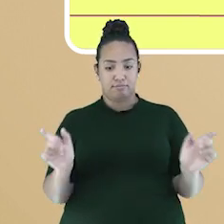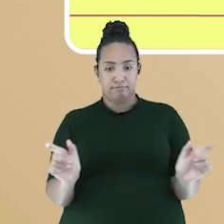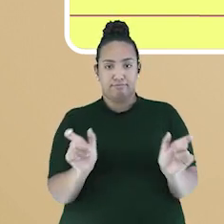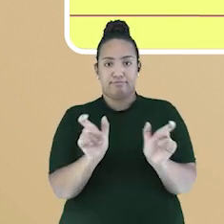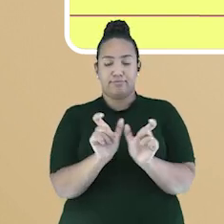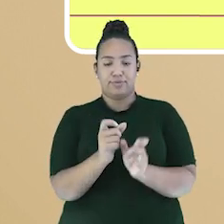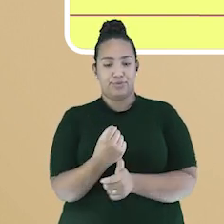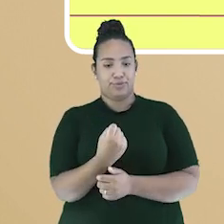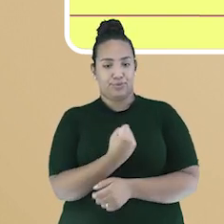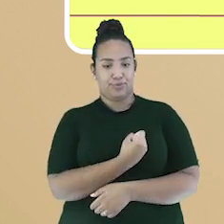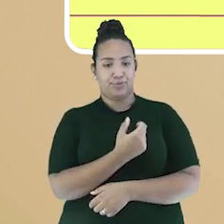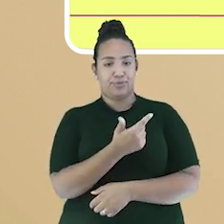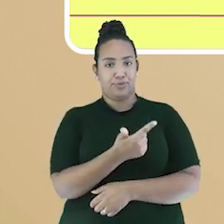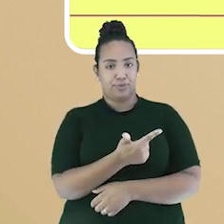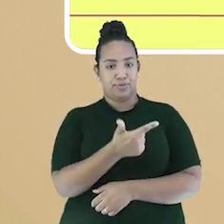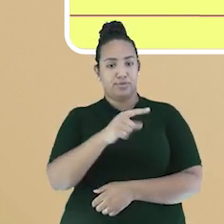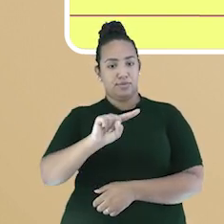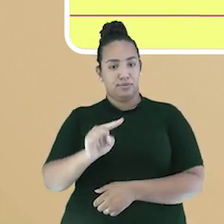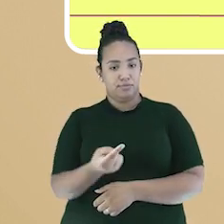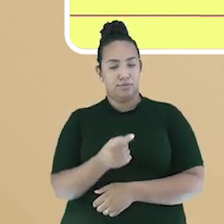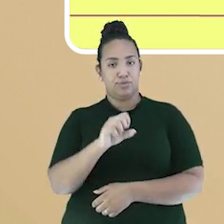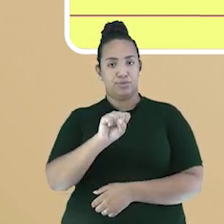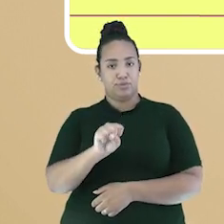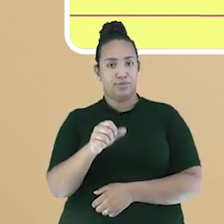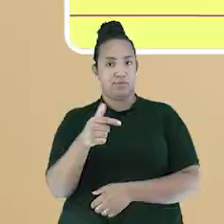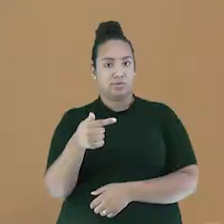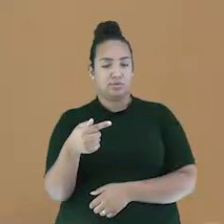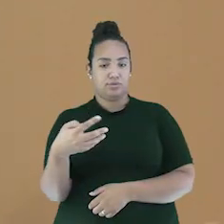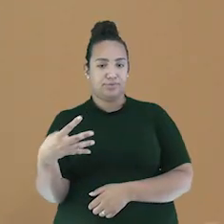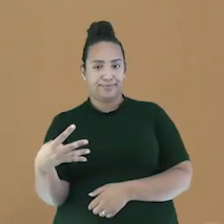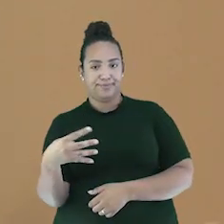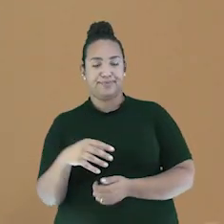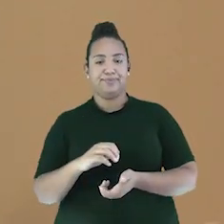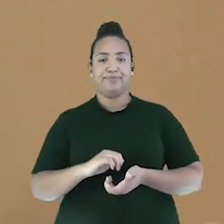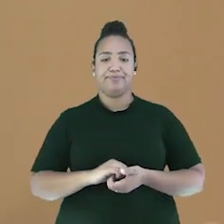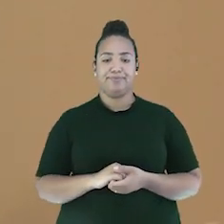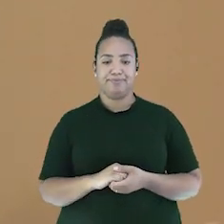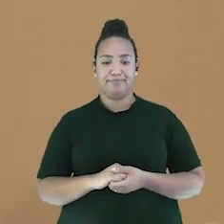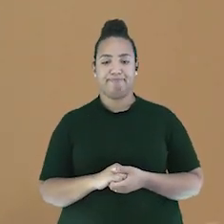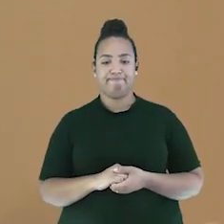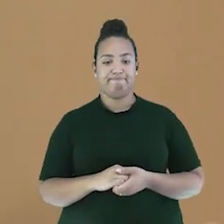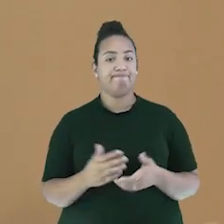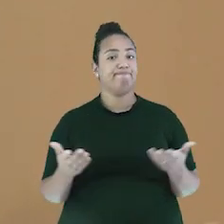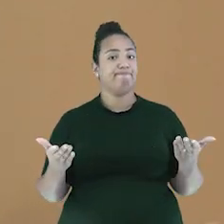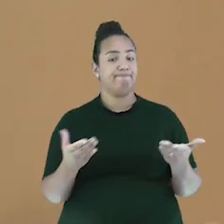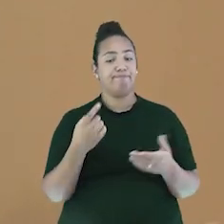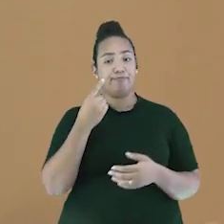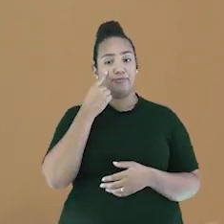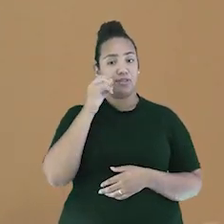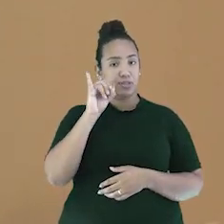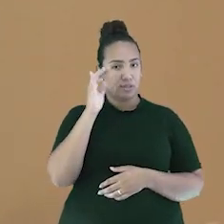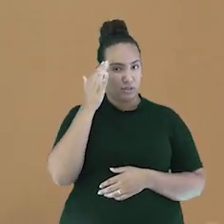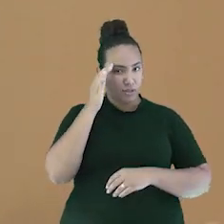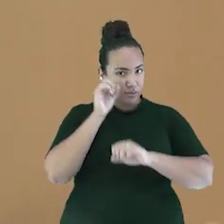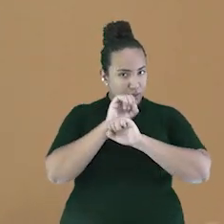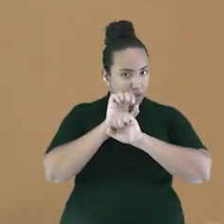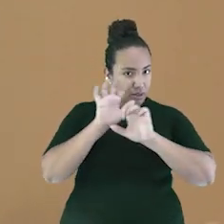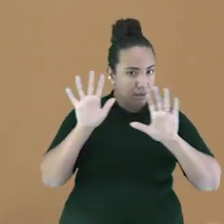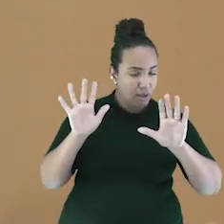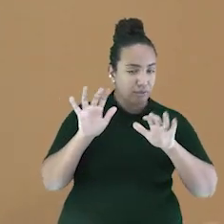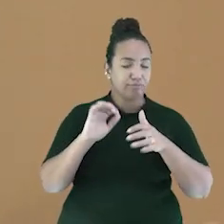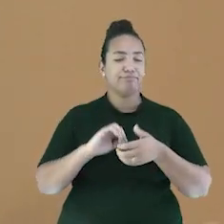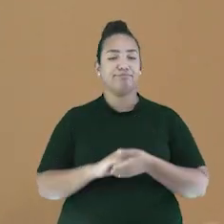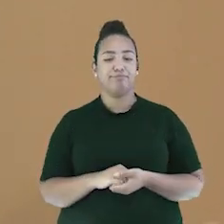que no caso é 2.874 vamos ver se você entendeu agora